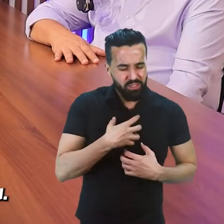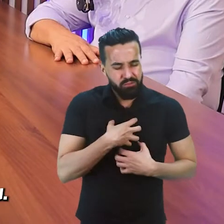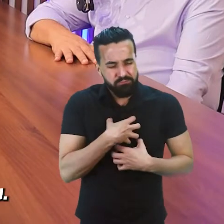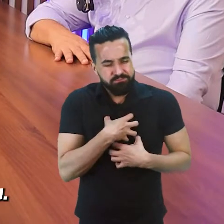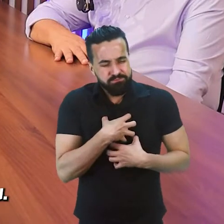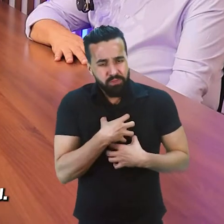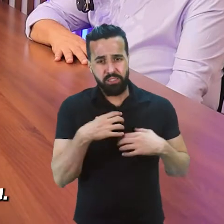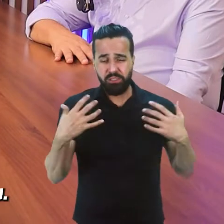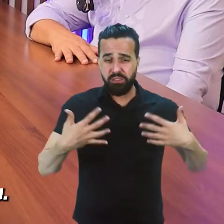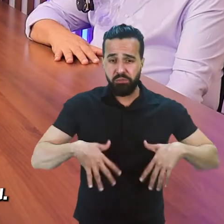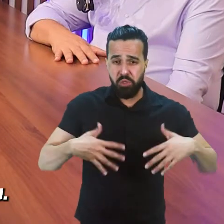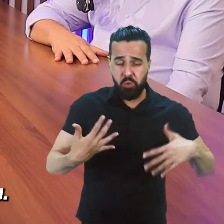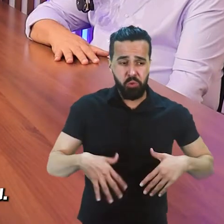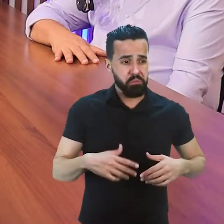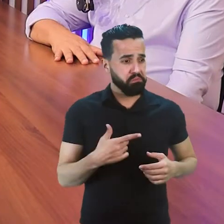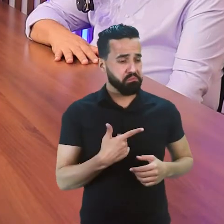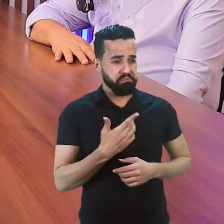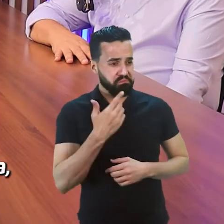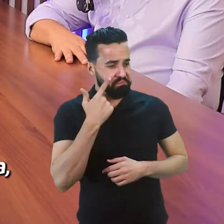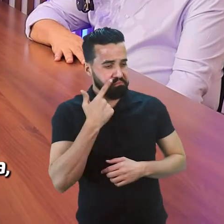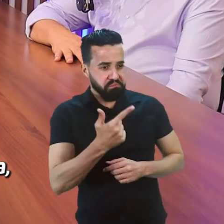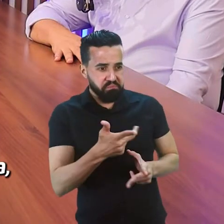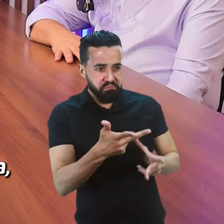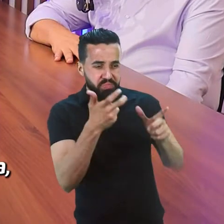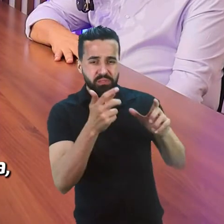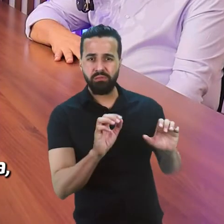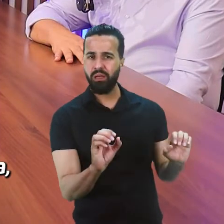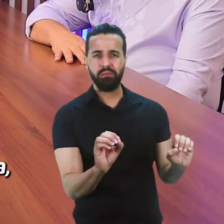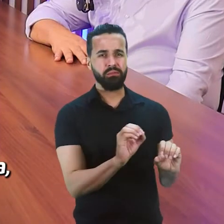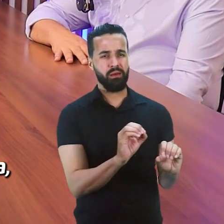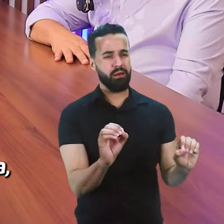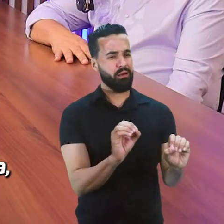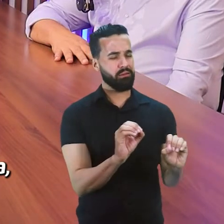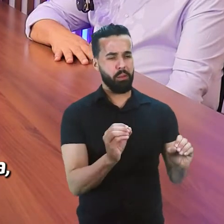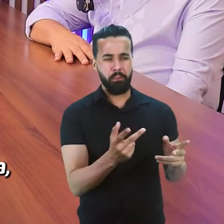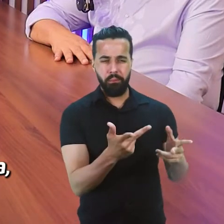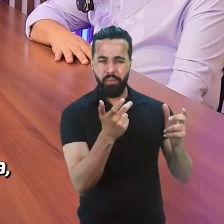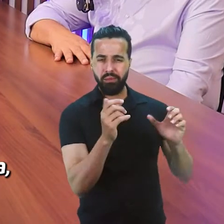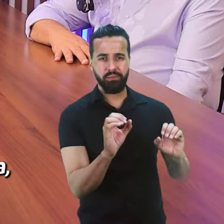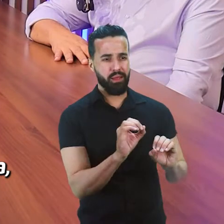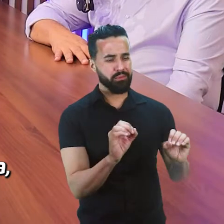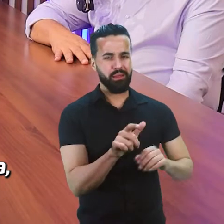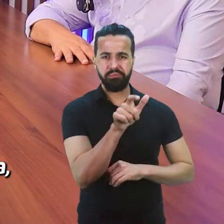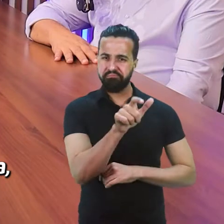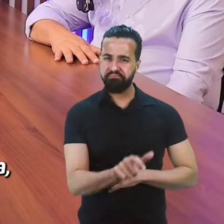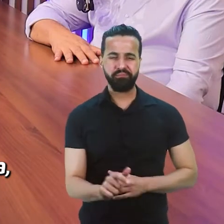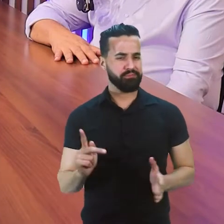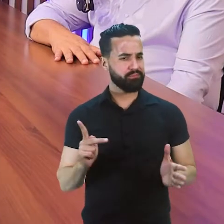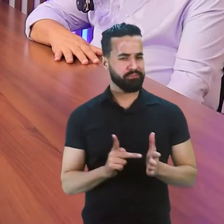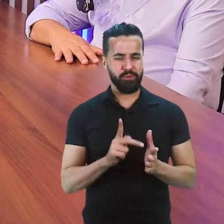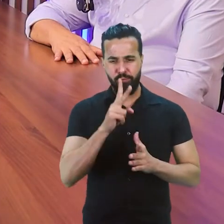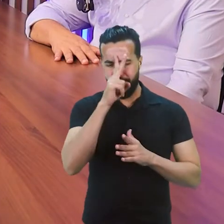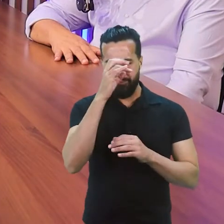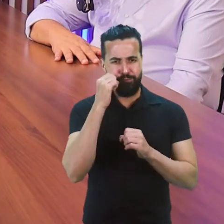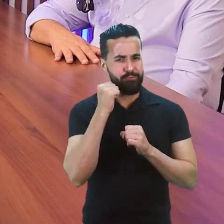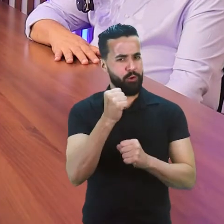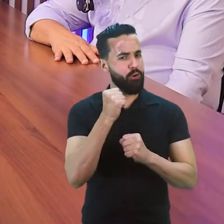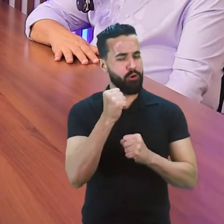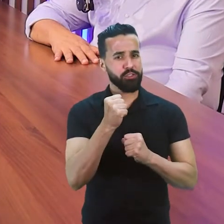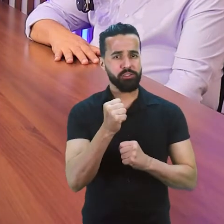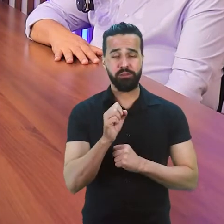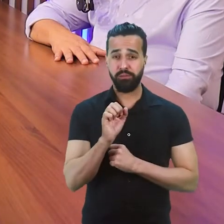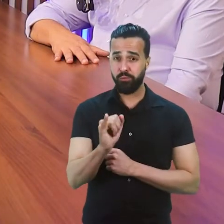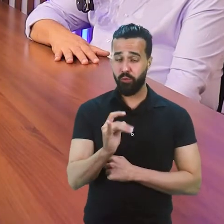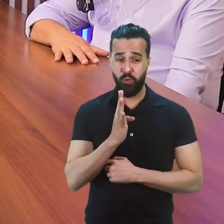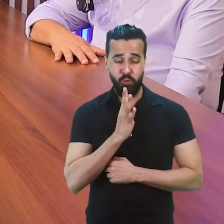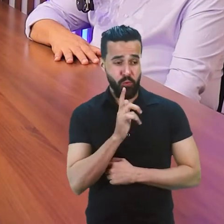ela desesperou, ela não demonstrou. Né? Uma pessoa realmente extraordinária, muito forte. Quem não a conhece não